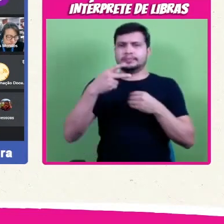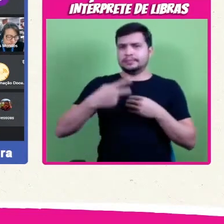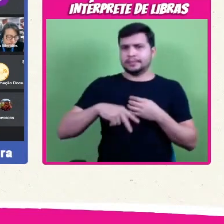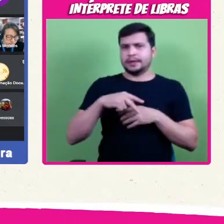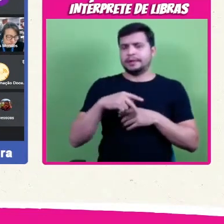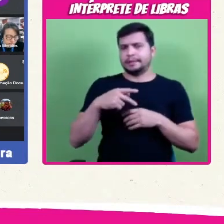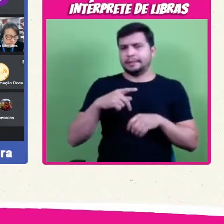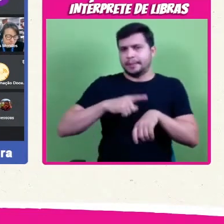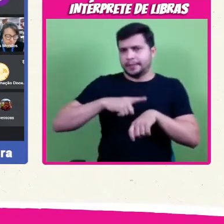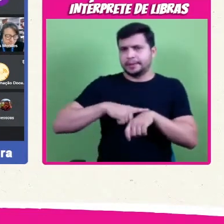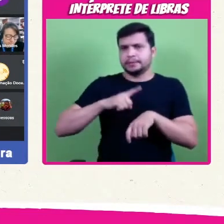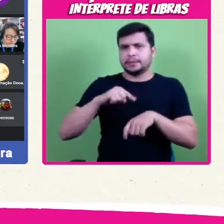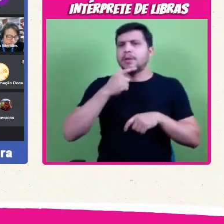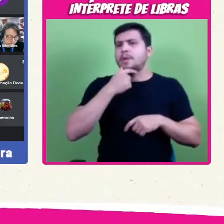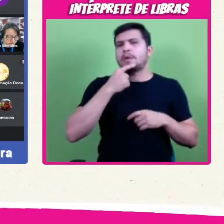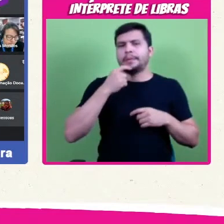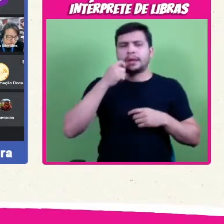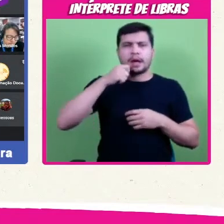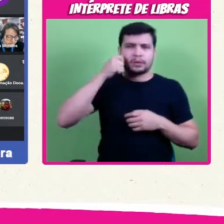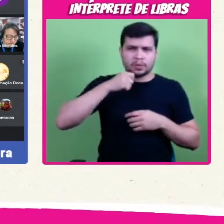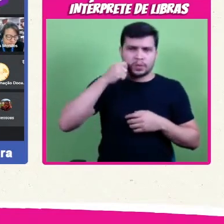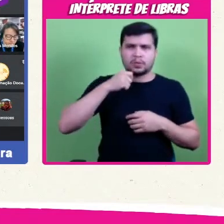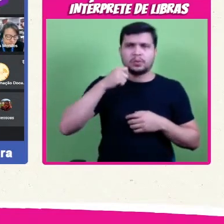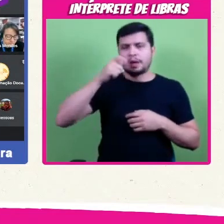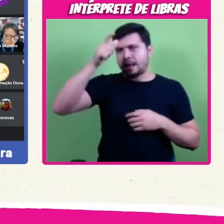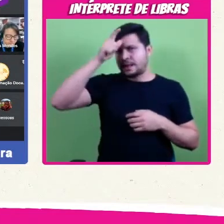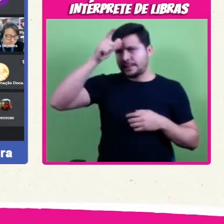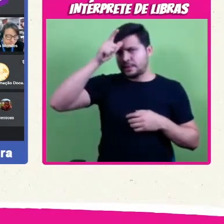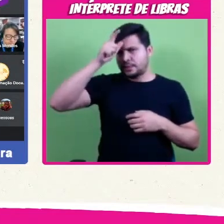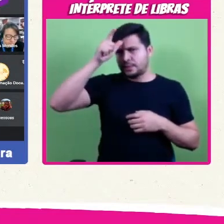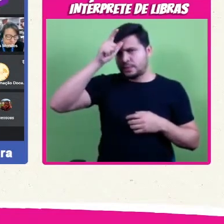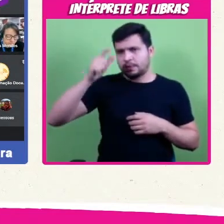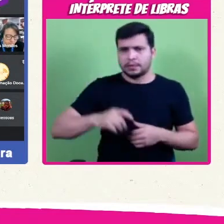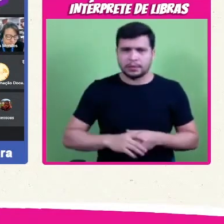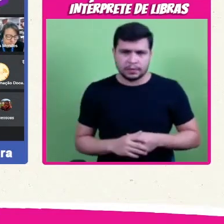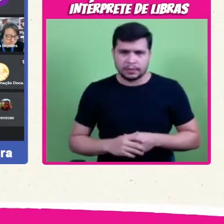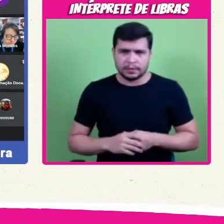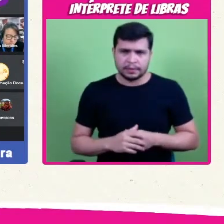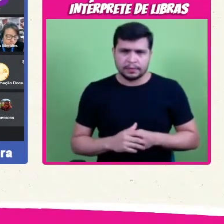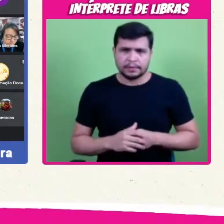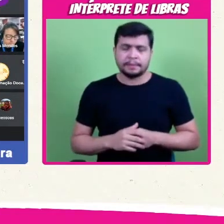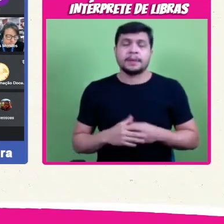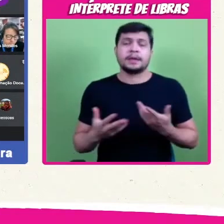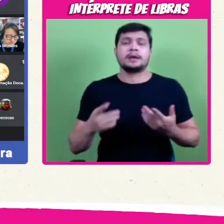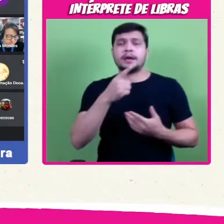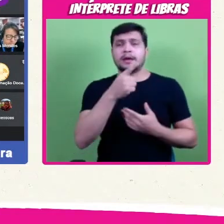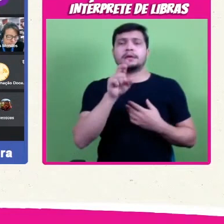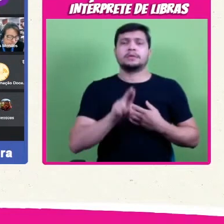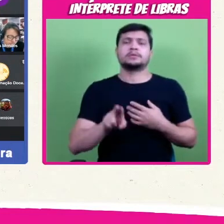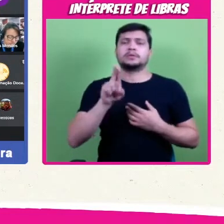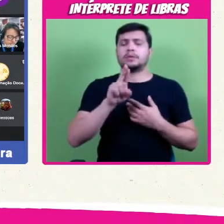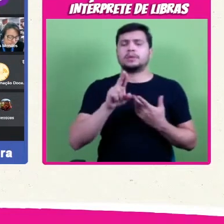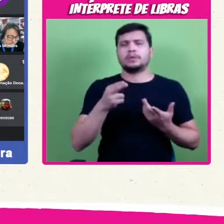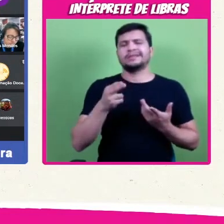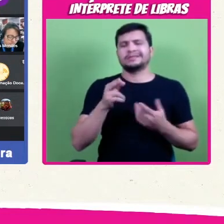é de um ator alemão, que ele foi uma das grandes resistências contra o nazismo, E ele usou a arte para isso, né, para resistir. E é isso que a arte